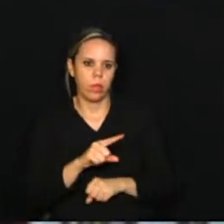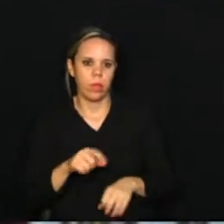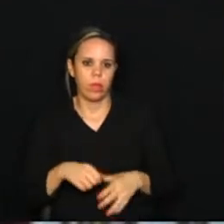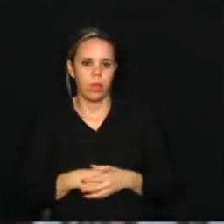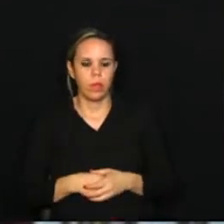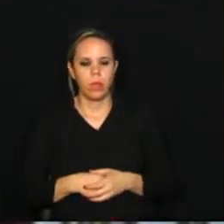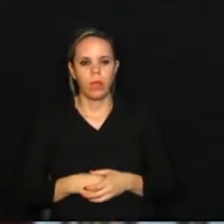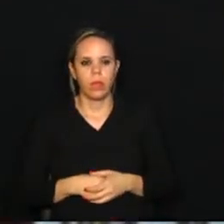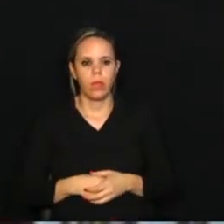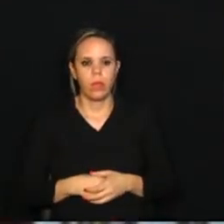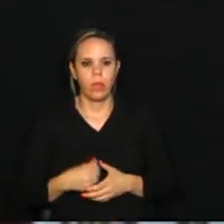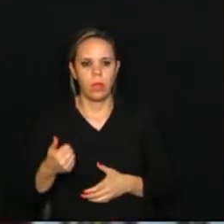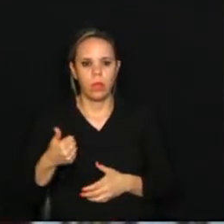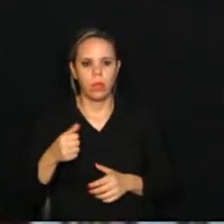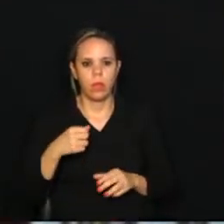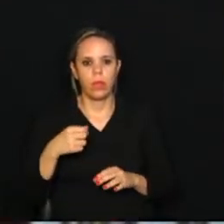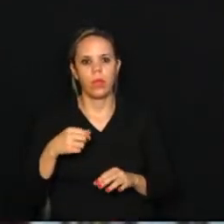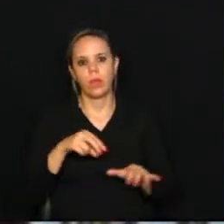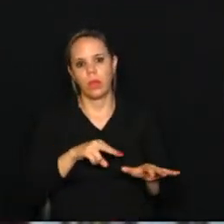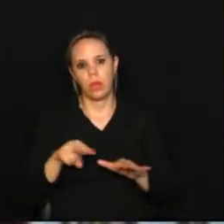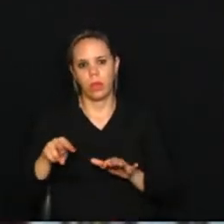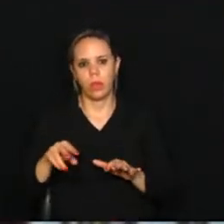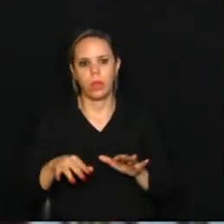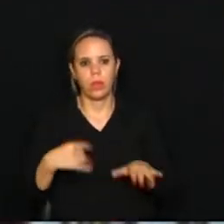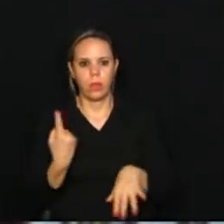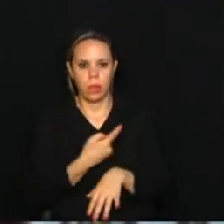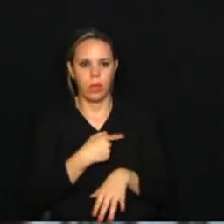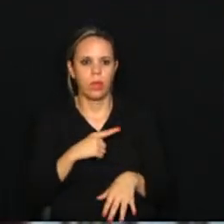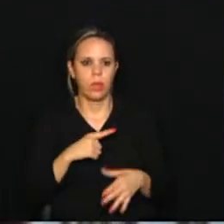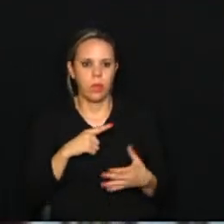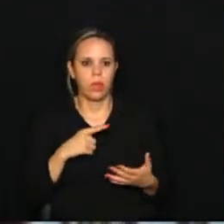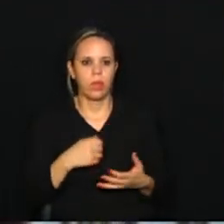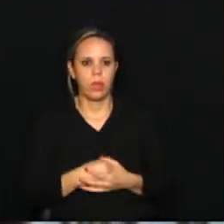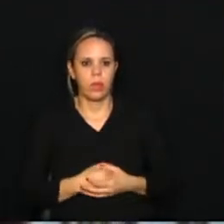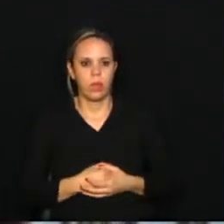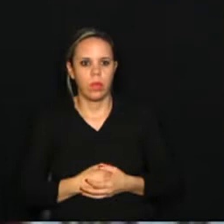Então, na primeira semana, nós tivemos,